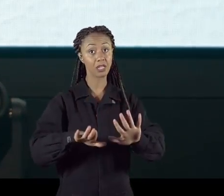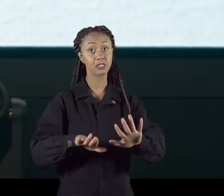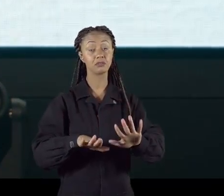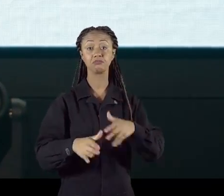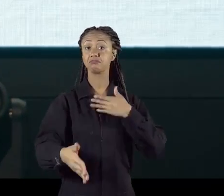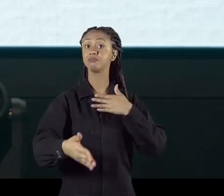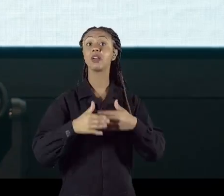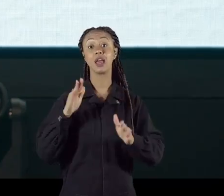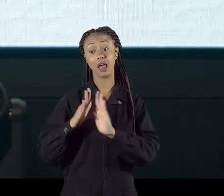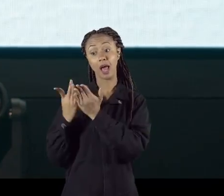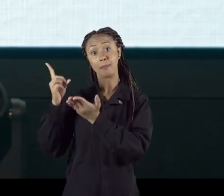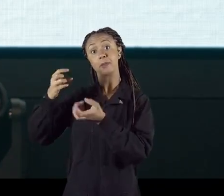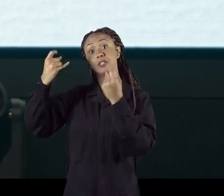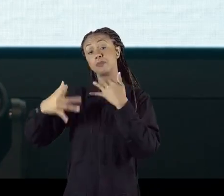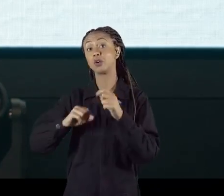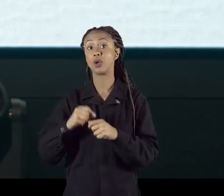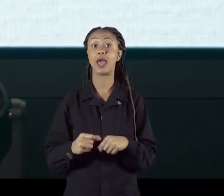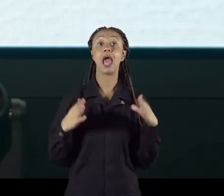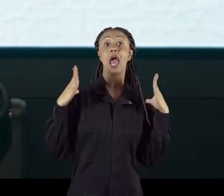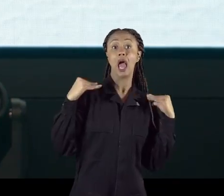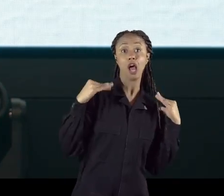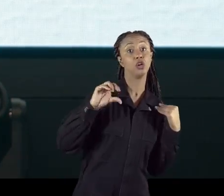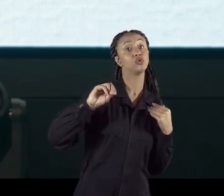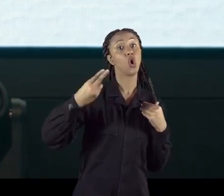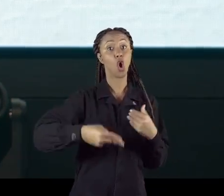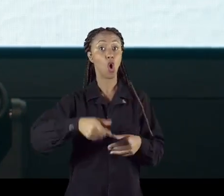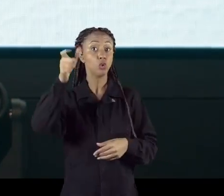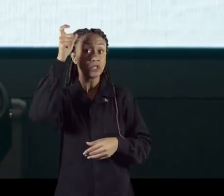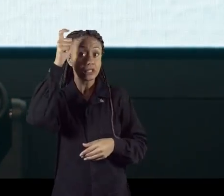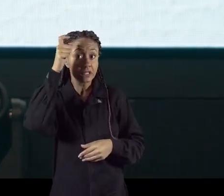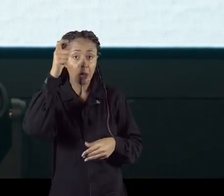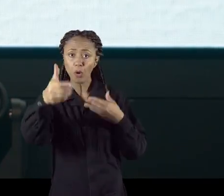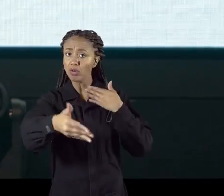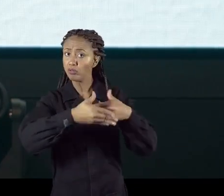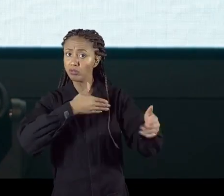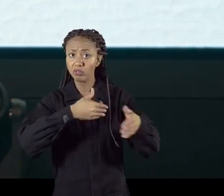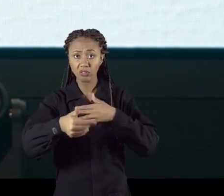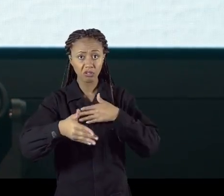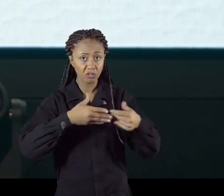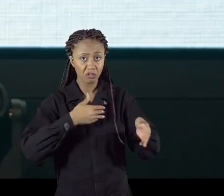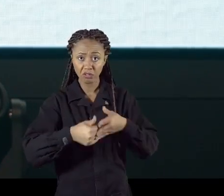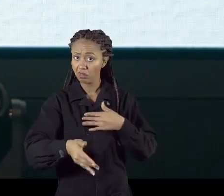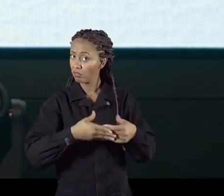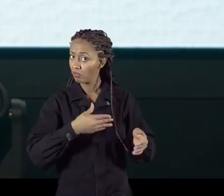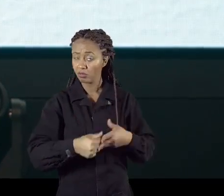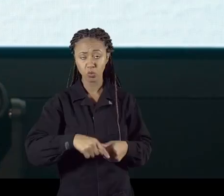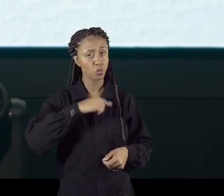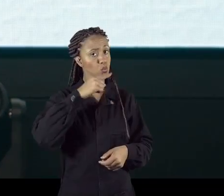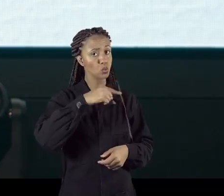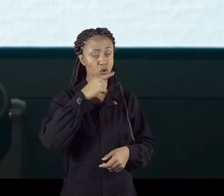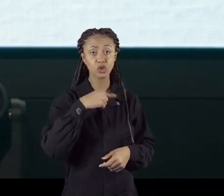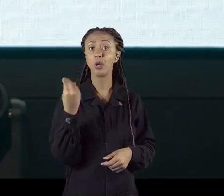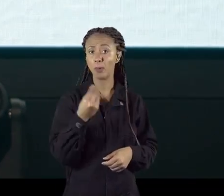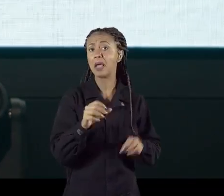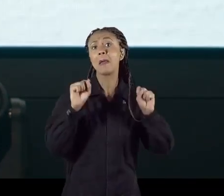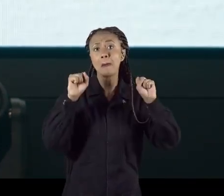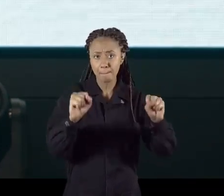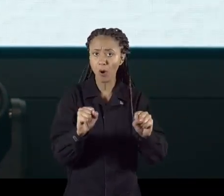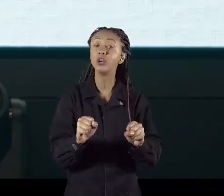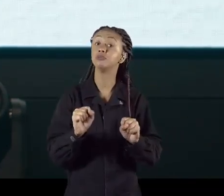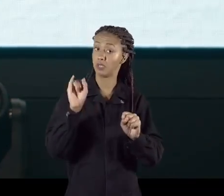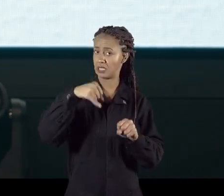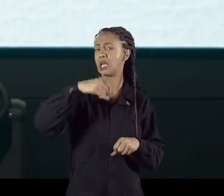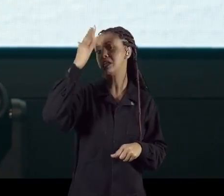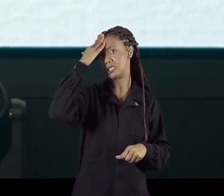dizendo que nem anjos nem principados nem anjos nem principados por quê Porque ainda que seja o